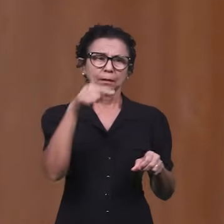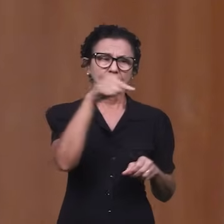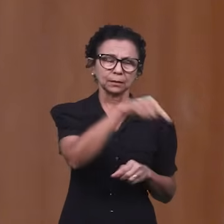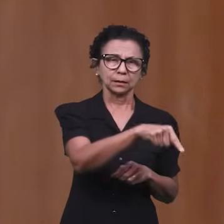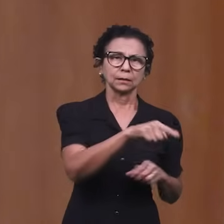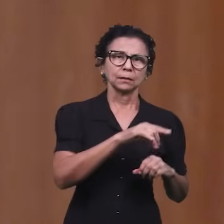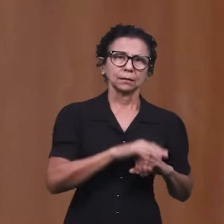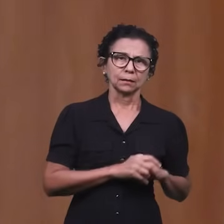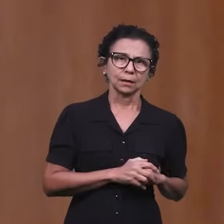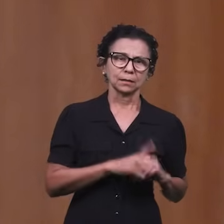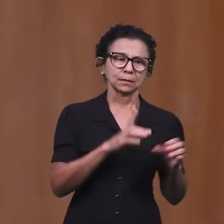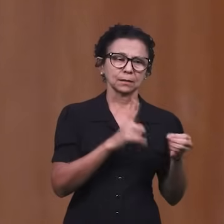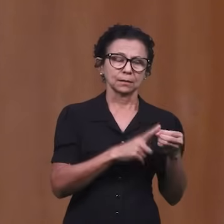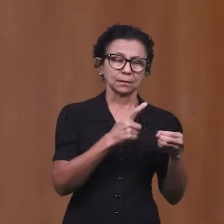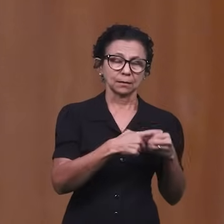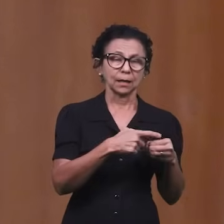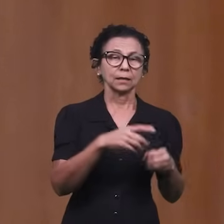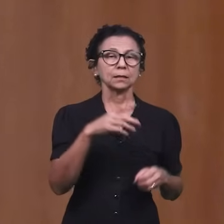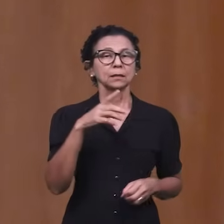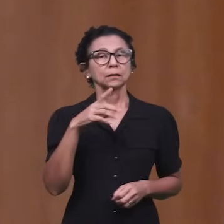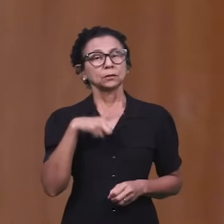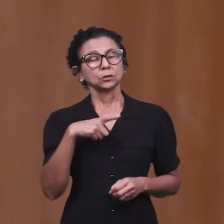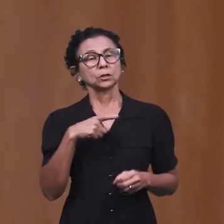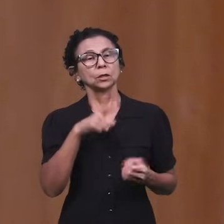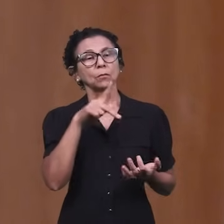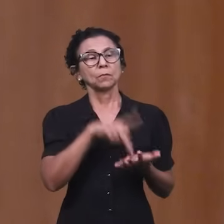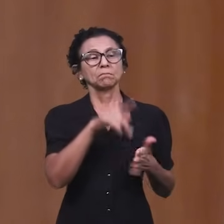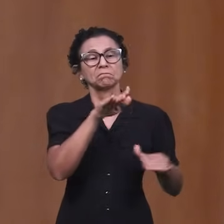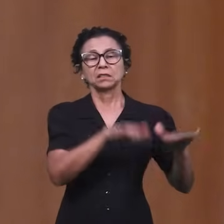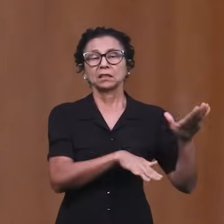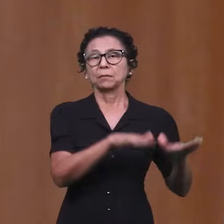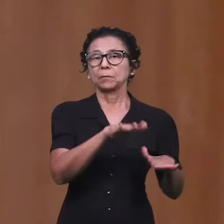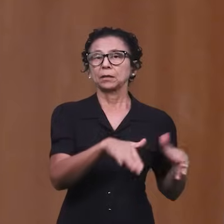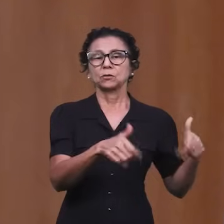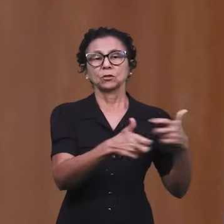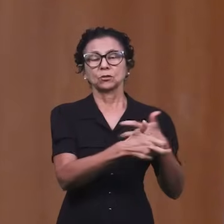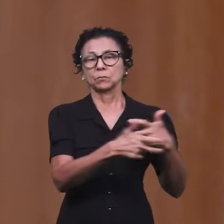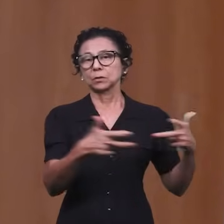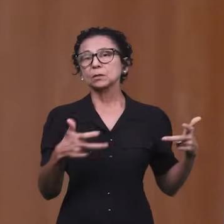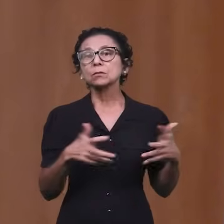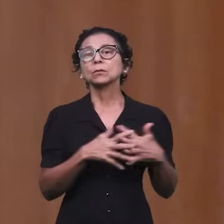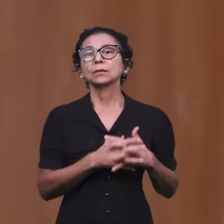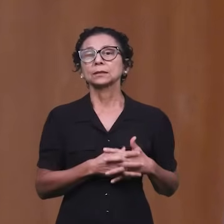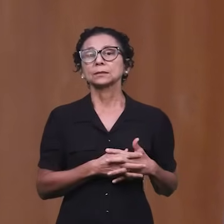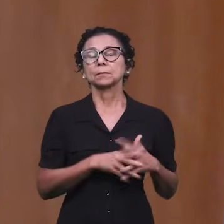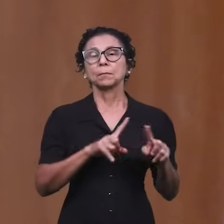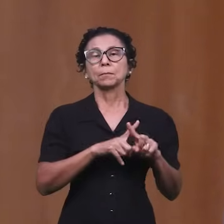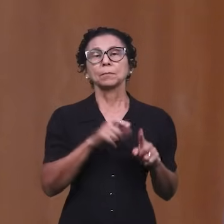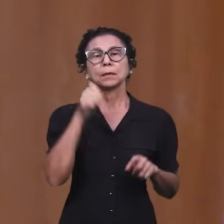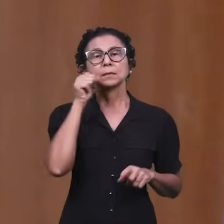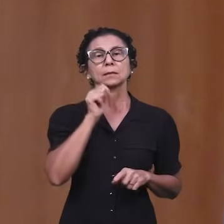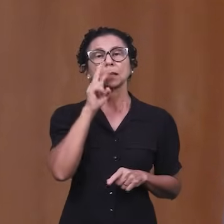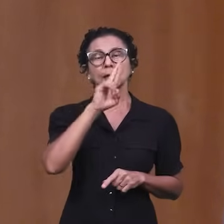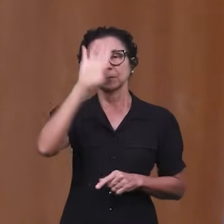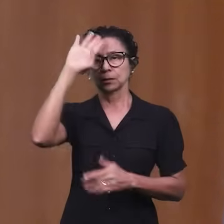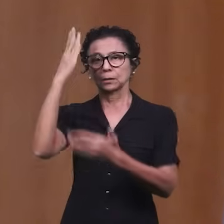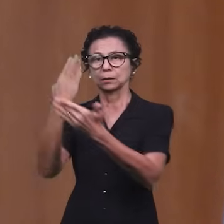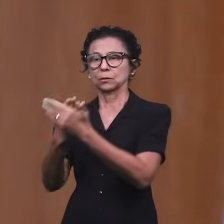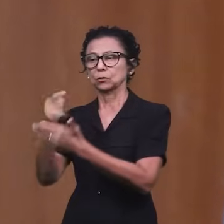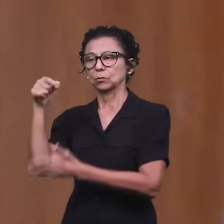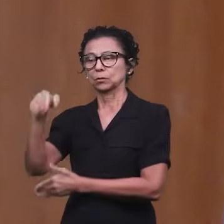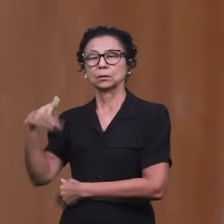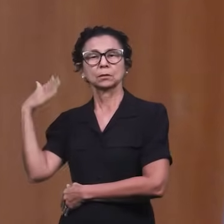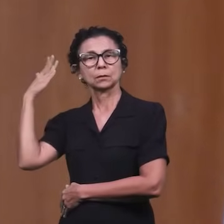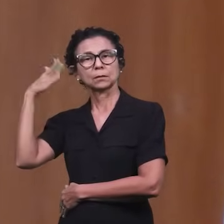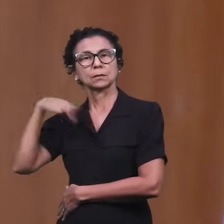verdadeira mensagem. E quem é o portador, pastor Marcelo, pastor Denilson, hoje da mensagem dos nossos dias,